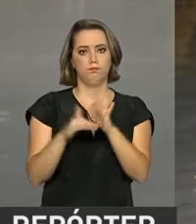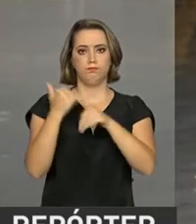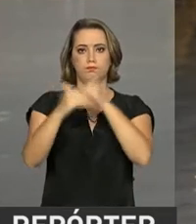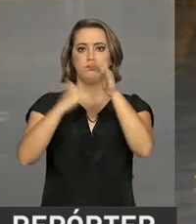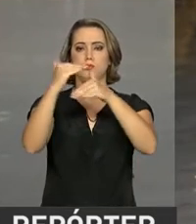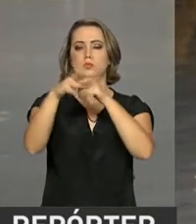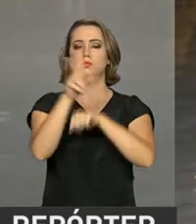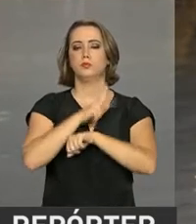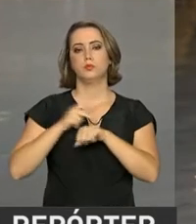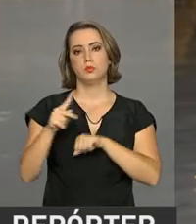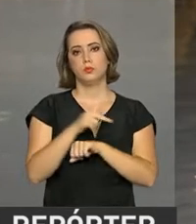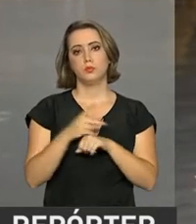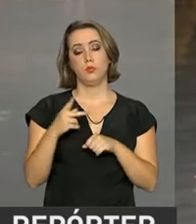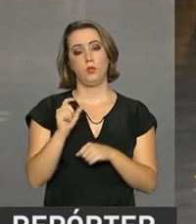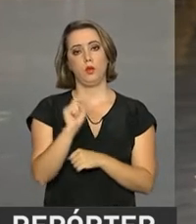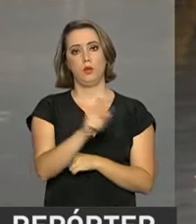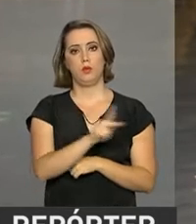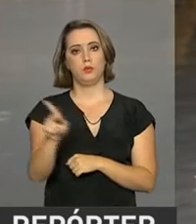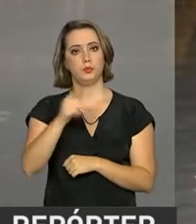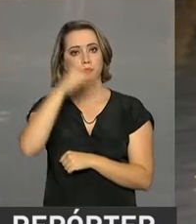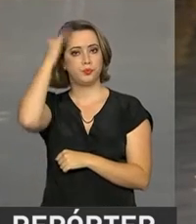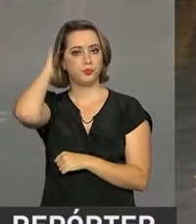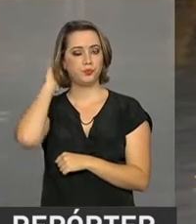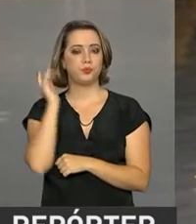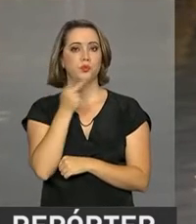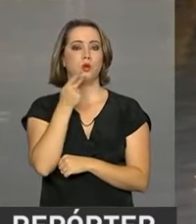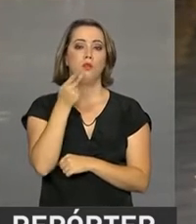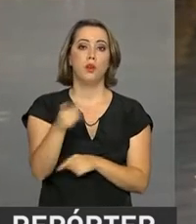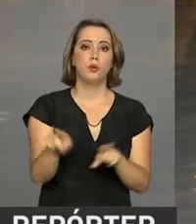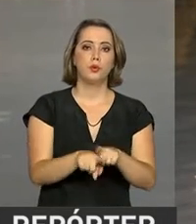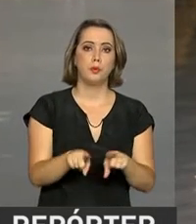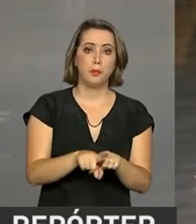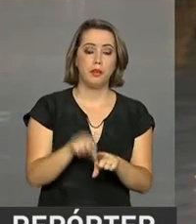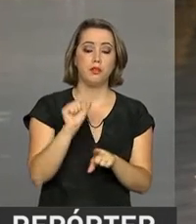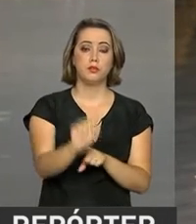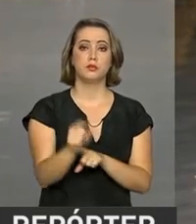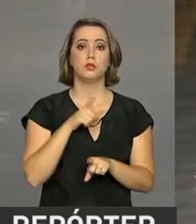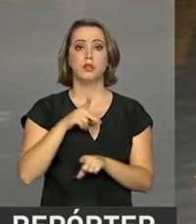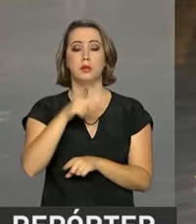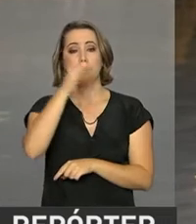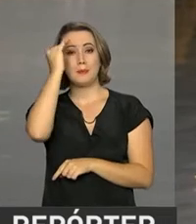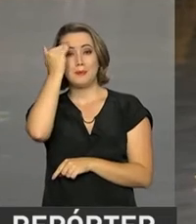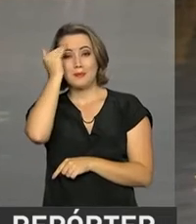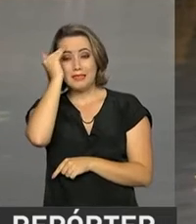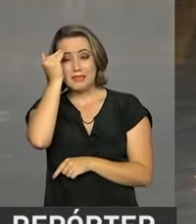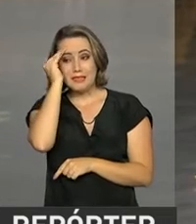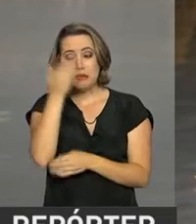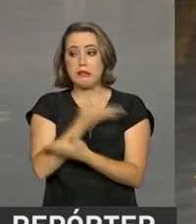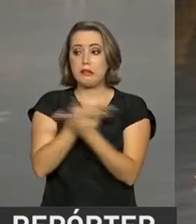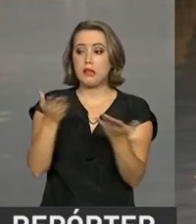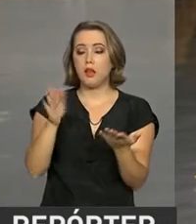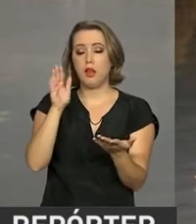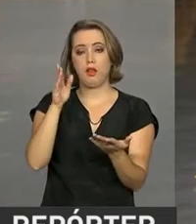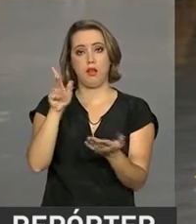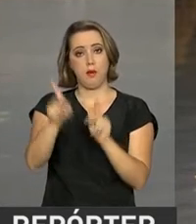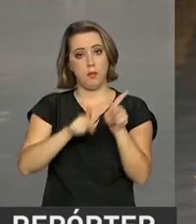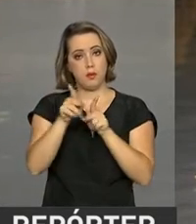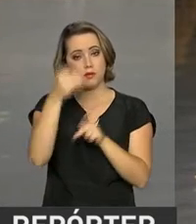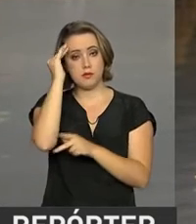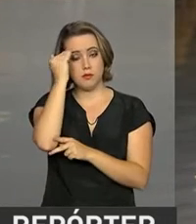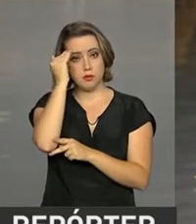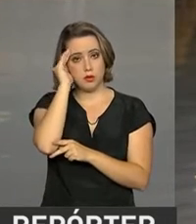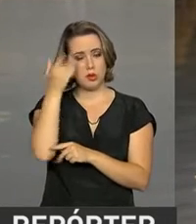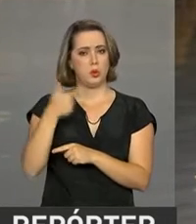do país para o presidente michel temer o brasileiro precisa entender que a reforma da previdência não vai